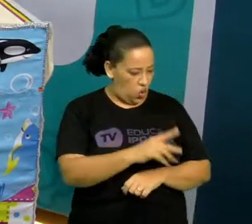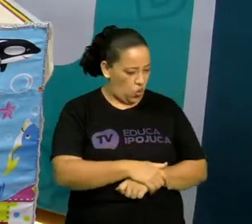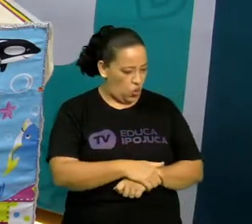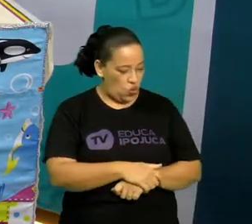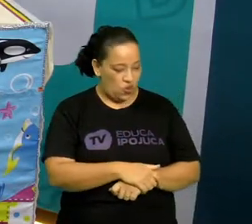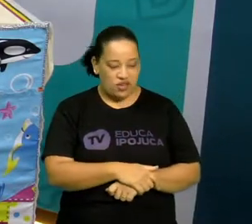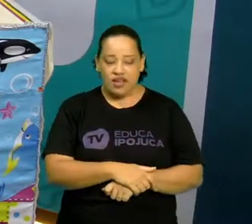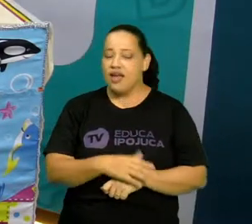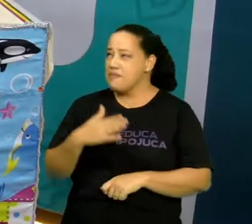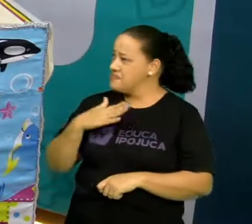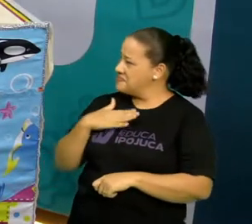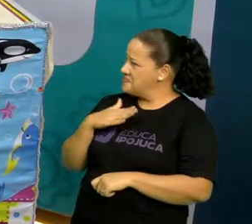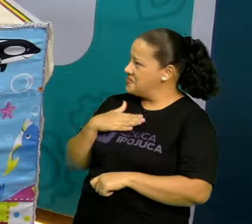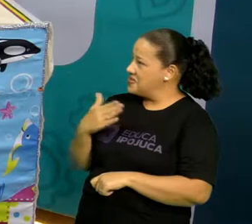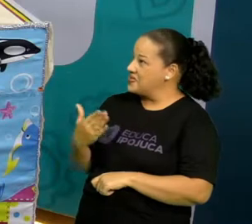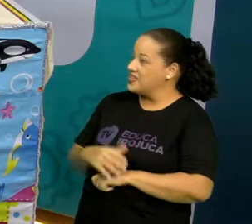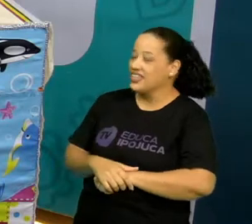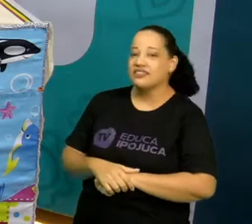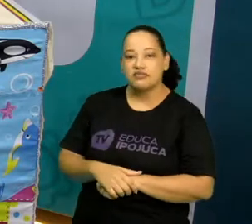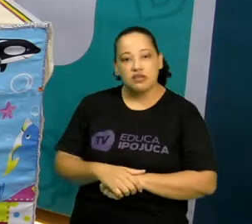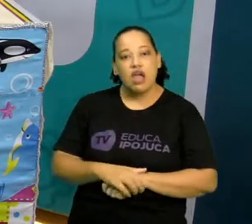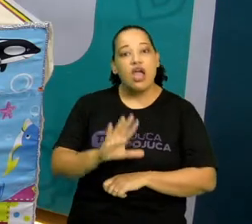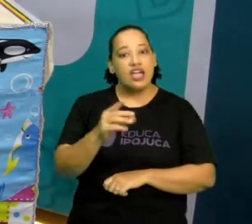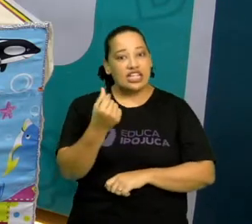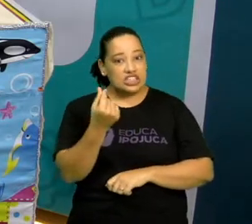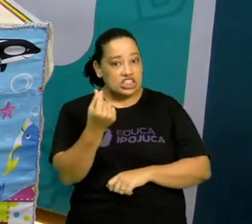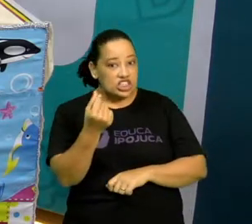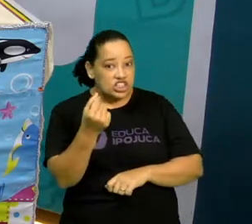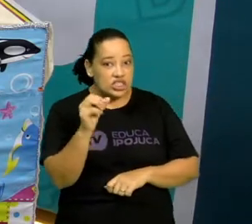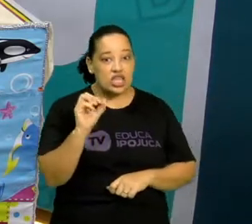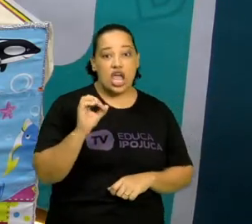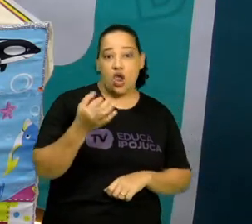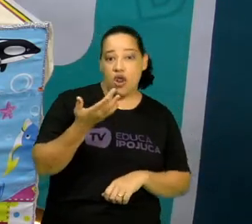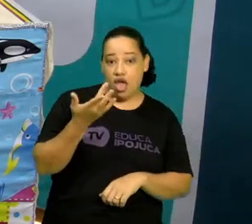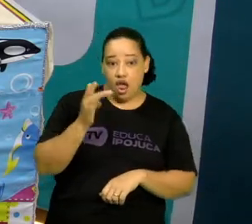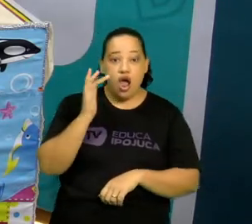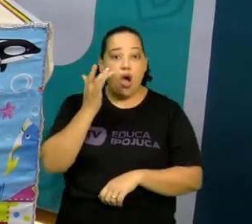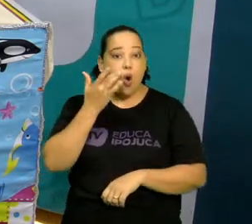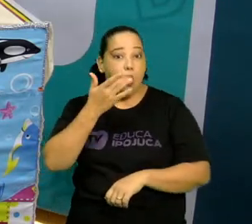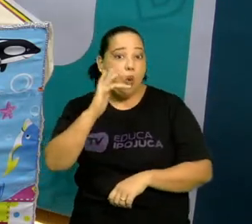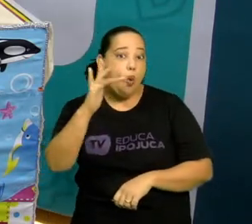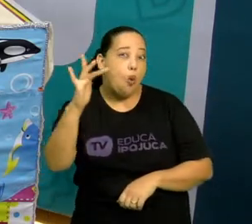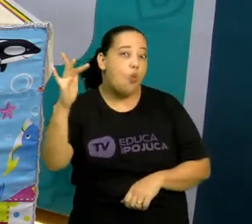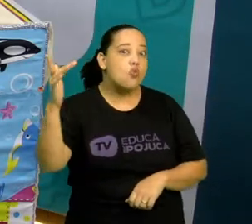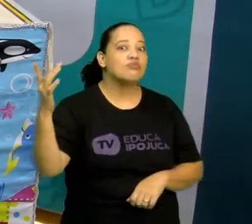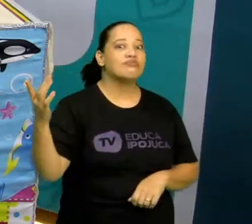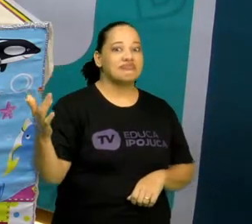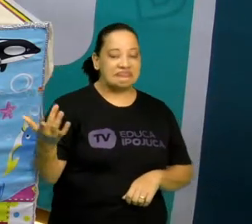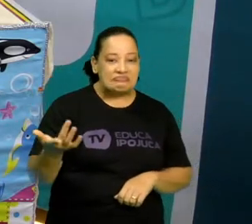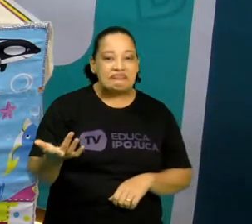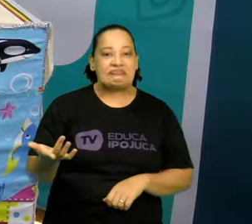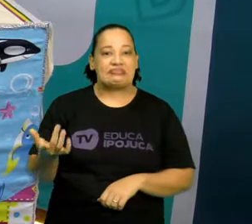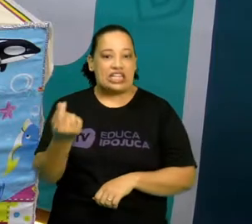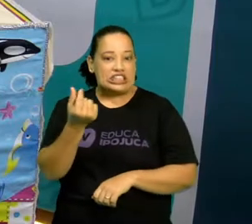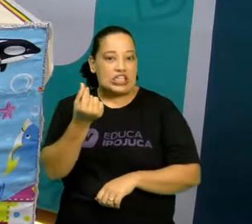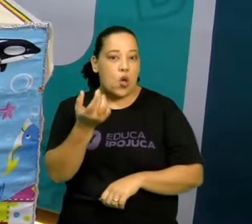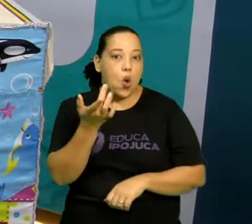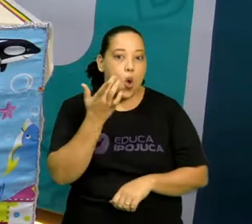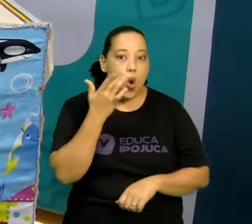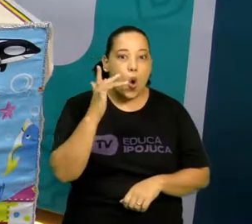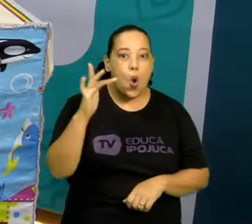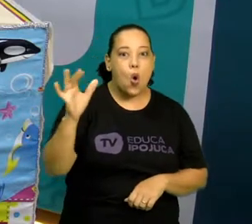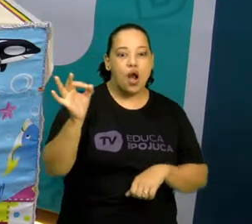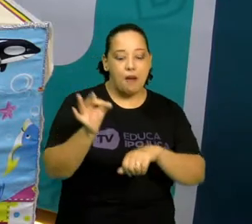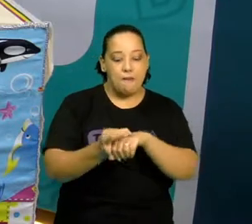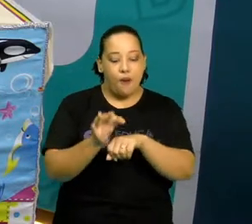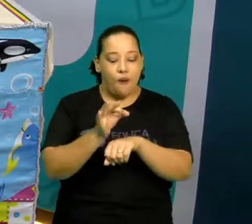dinheiro aqui, essa moeda aqui, é uma moeda de ouro, Leiturinha! Tu tem uma moeda de ouro? Eita, moeda de